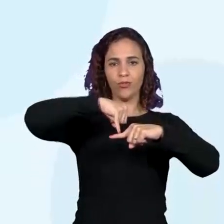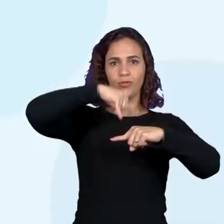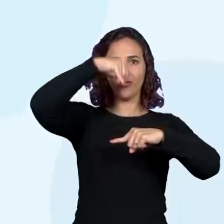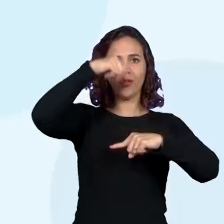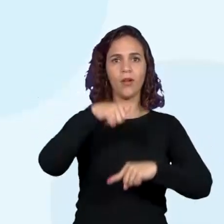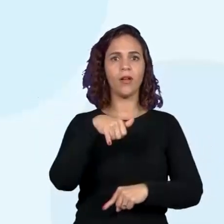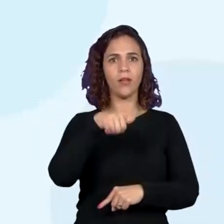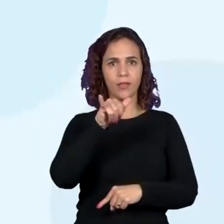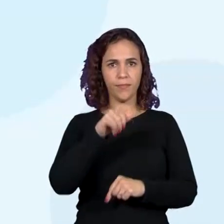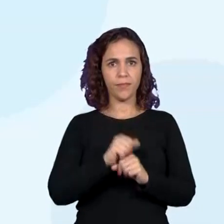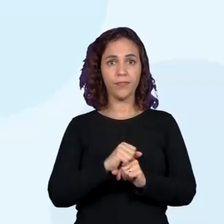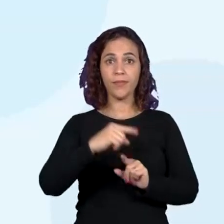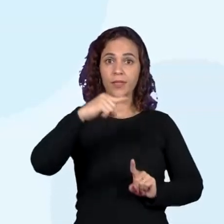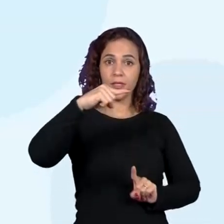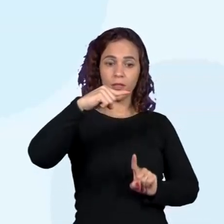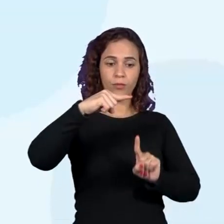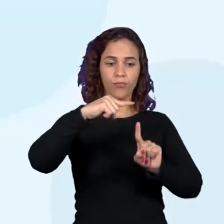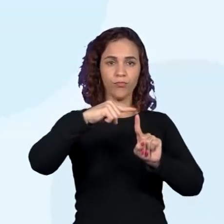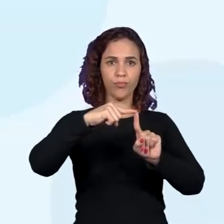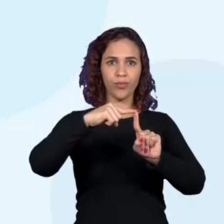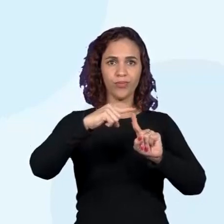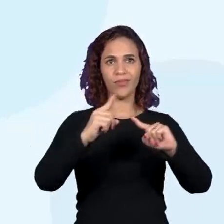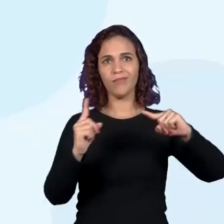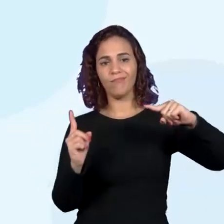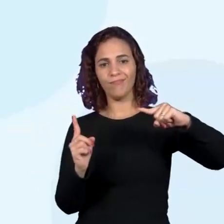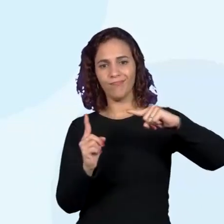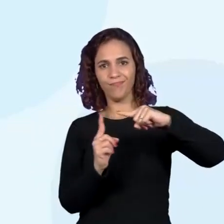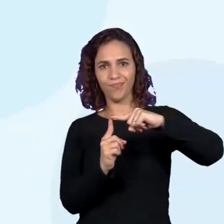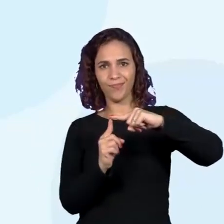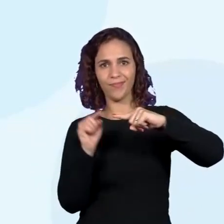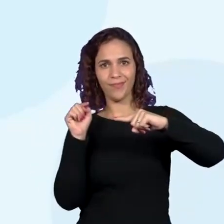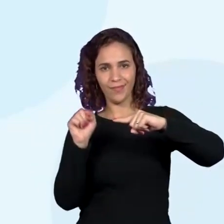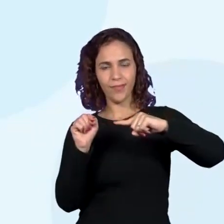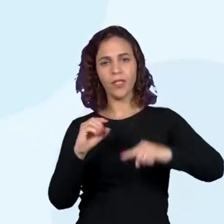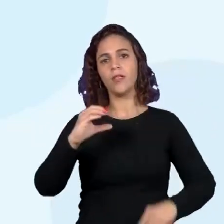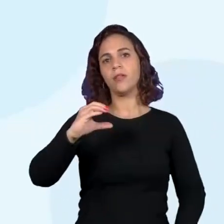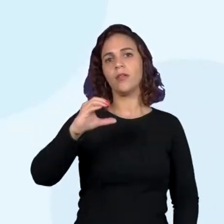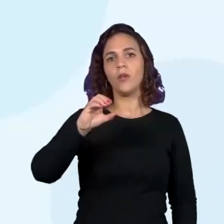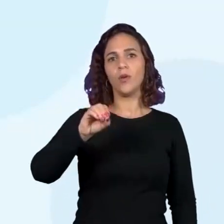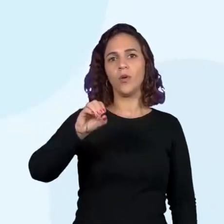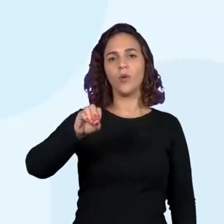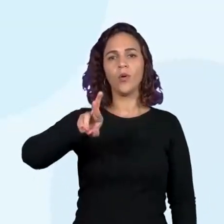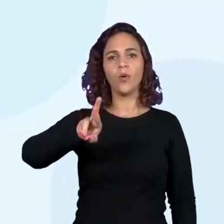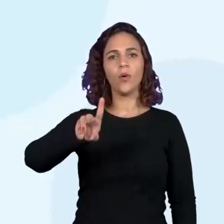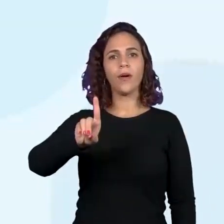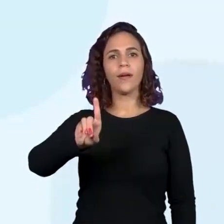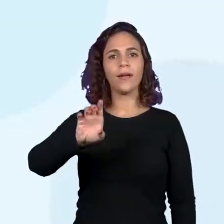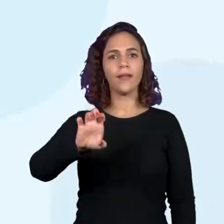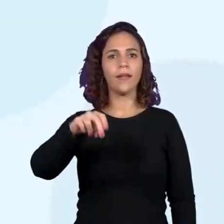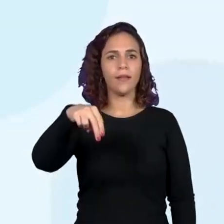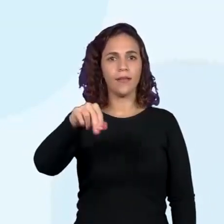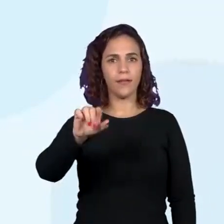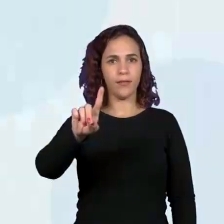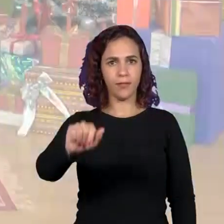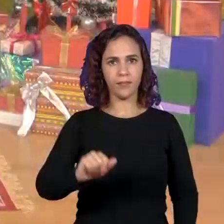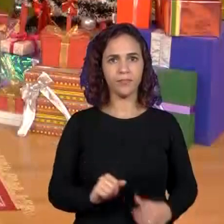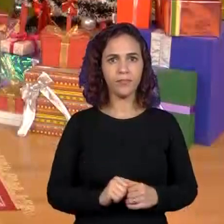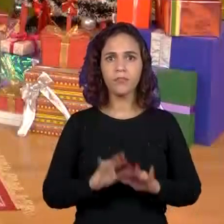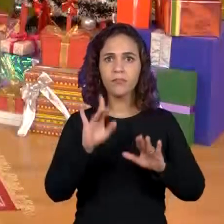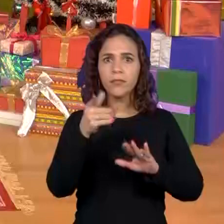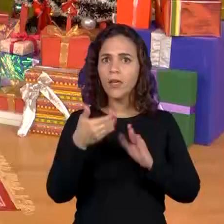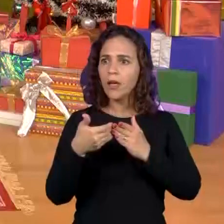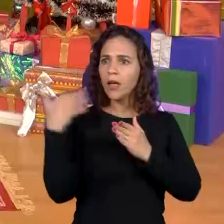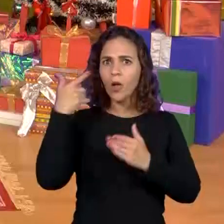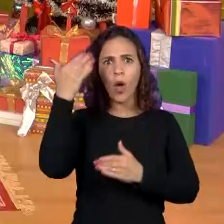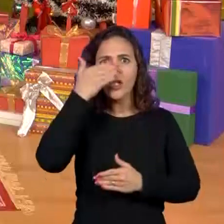gente localiza. Tudo bem? Tá. Aí, quem perdeu a aula, professora Ju, eu já vou falar. Vai lá no